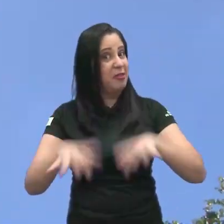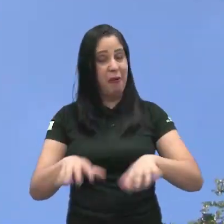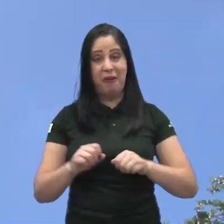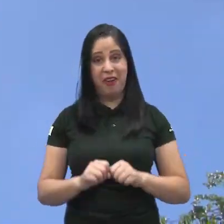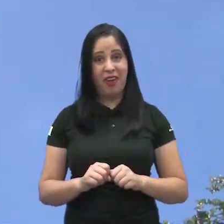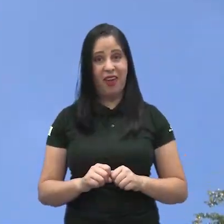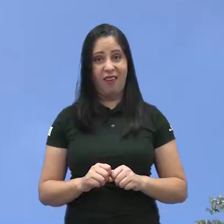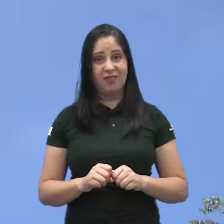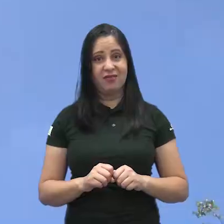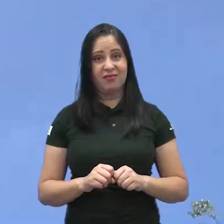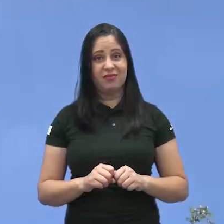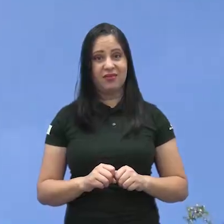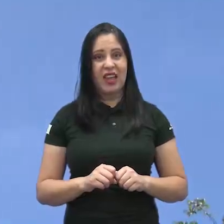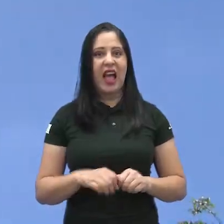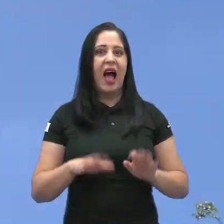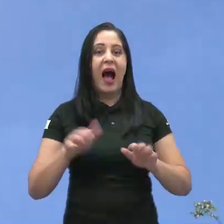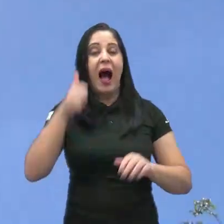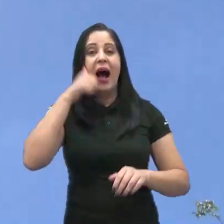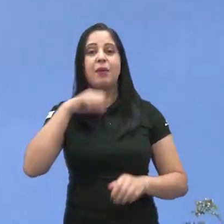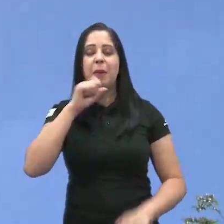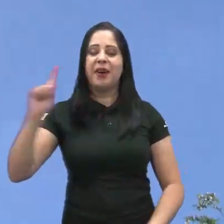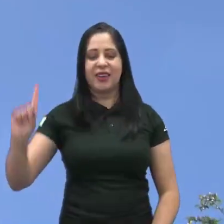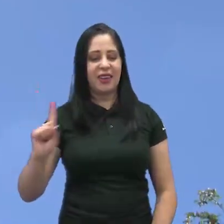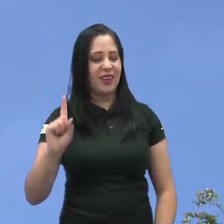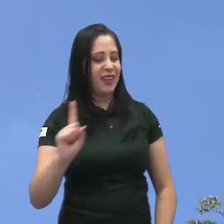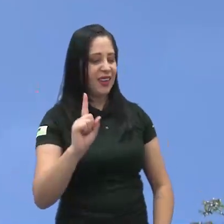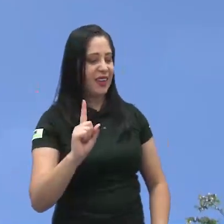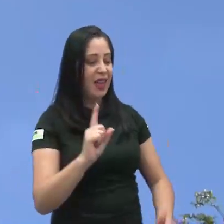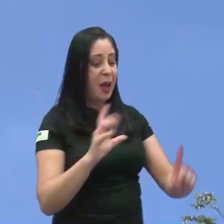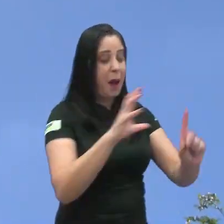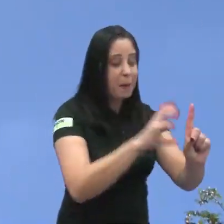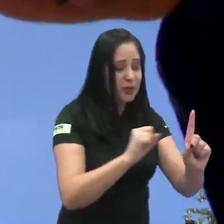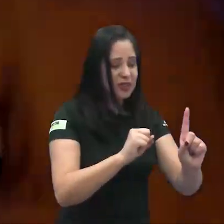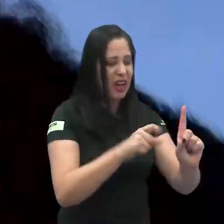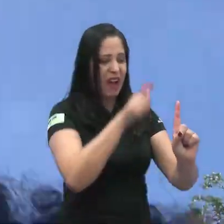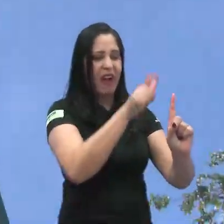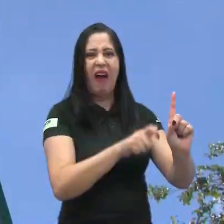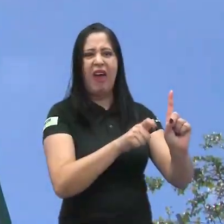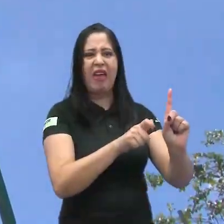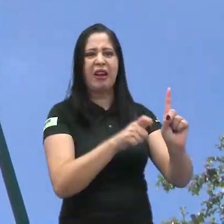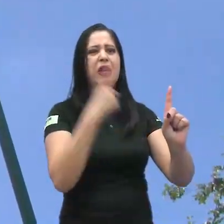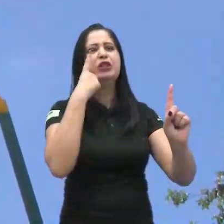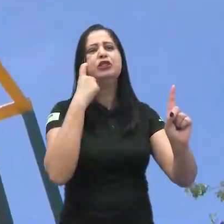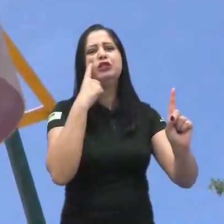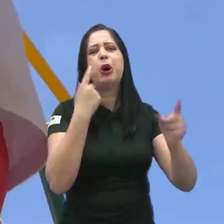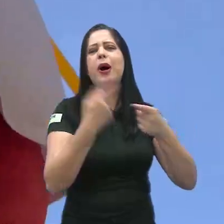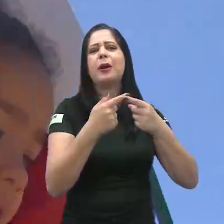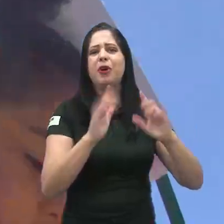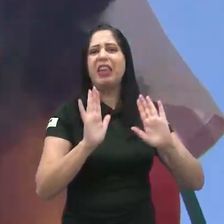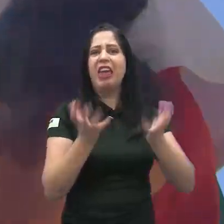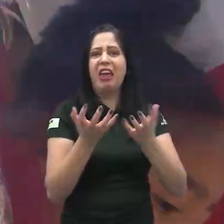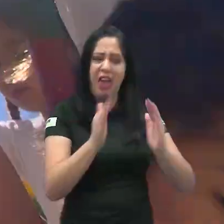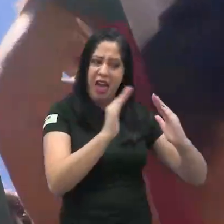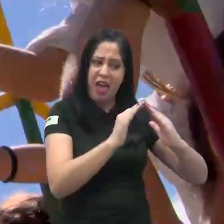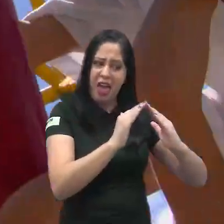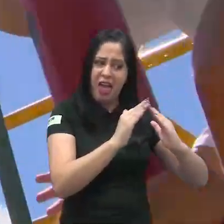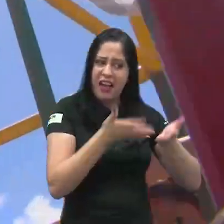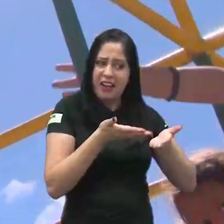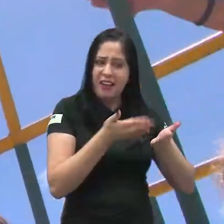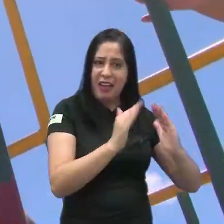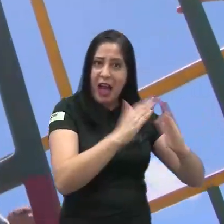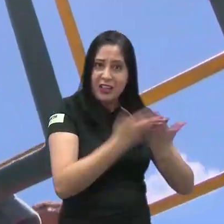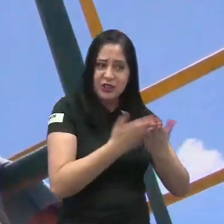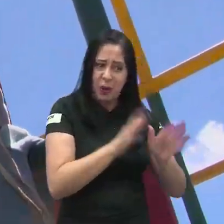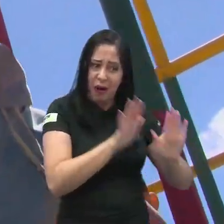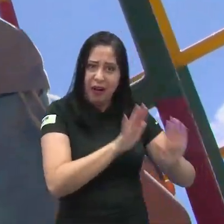momento da despedida, da mãe, do pai vir buscar, fazem birra, porque eles querem ficar na escola. Tem uns que não querem sair do colo da